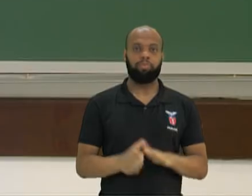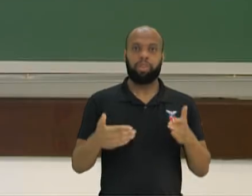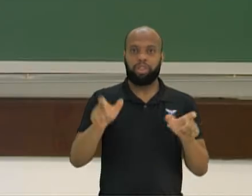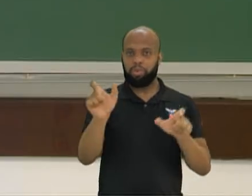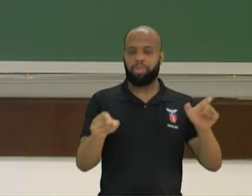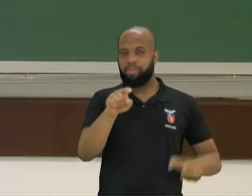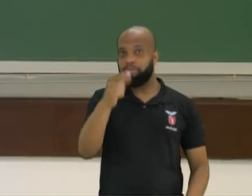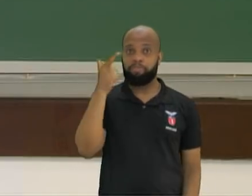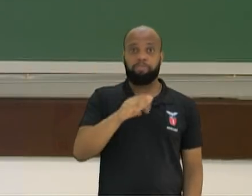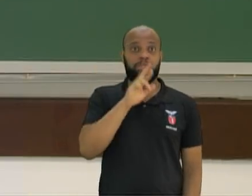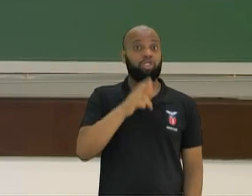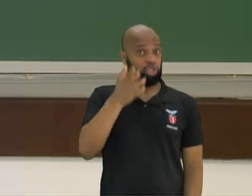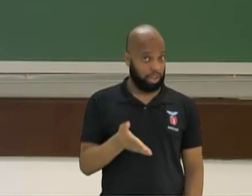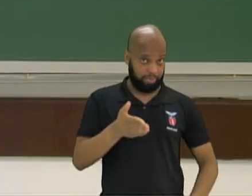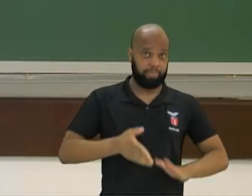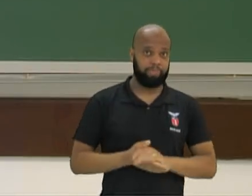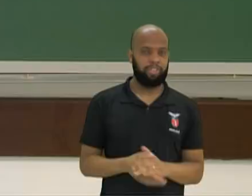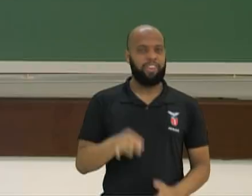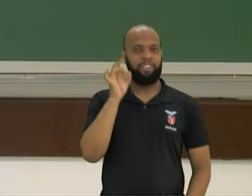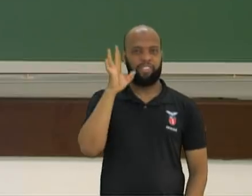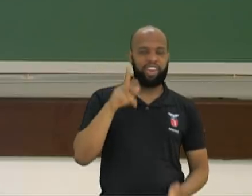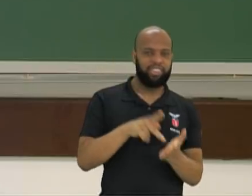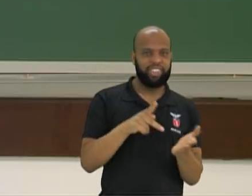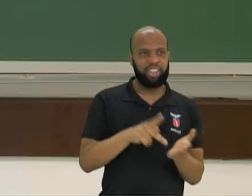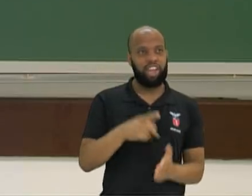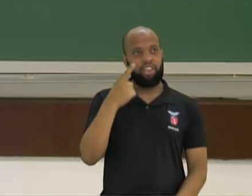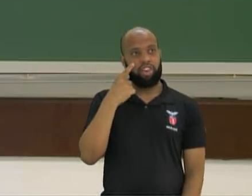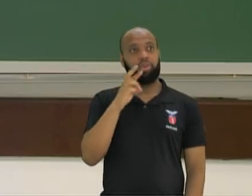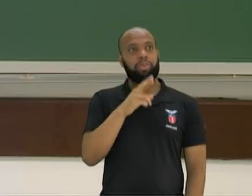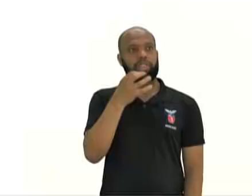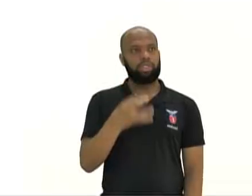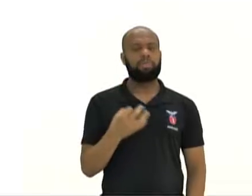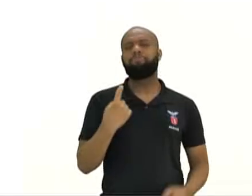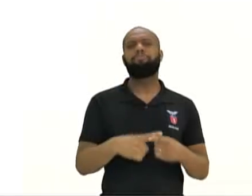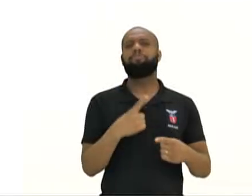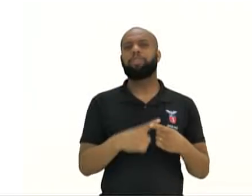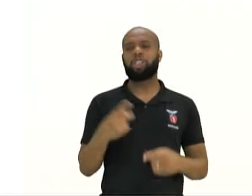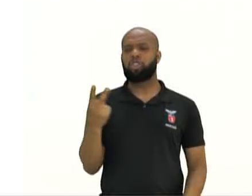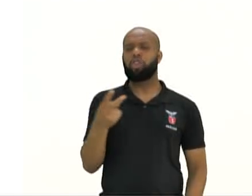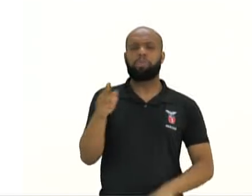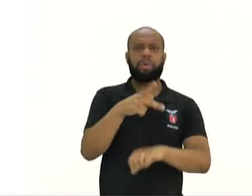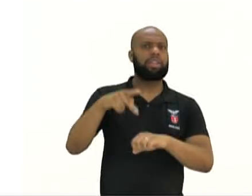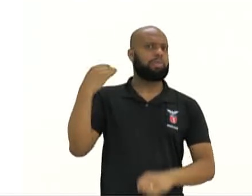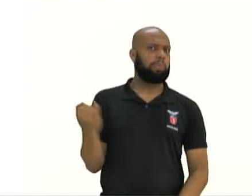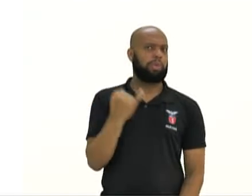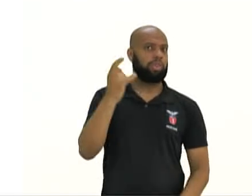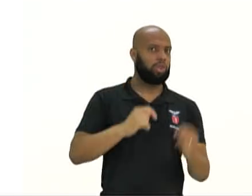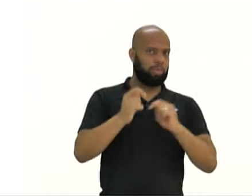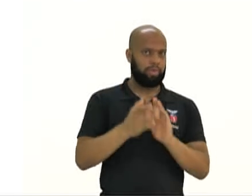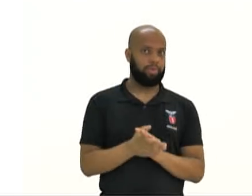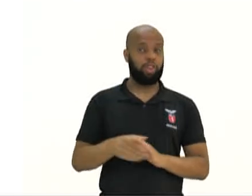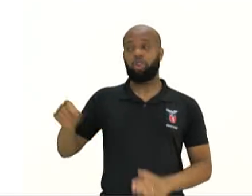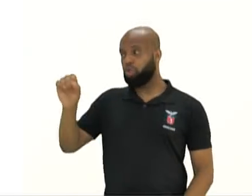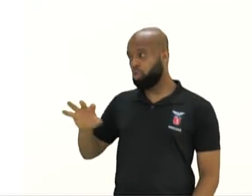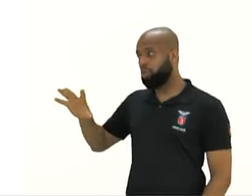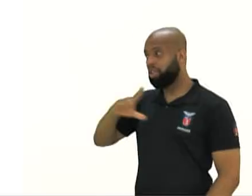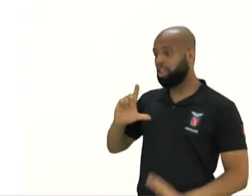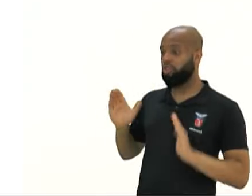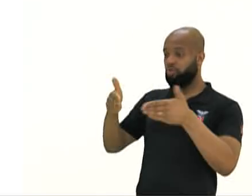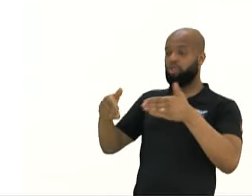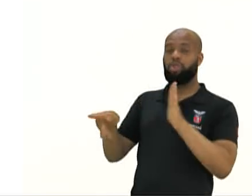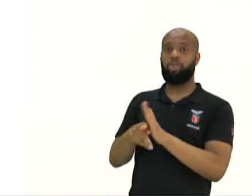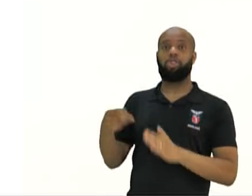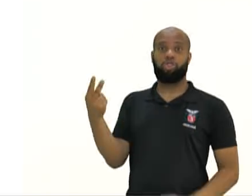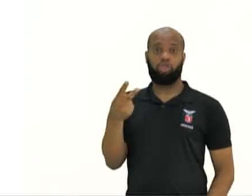E aí, galera, conseguiram responder essa aí? Fácil, né? Vamos dar uma olhada por quê. A economia da Oceania está centrada